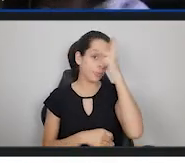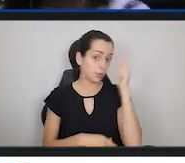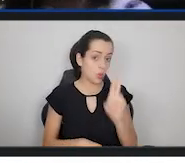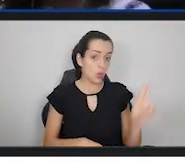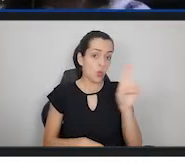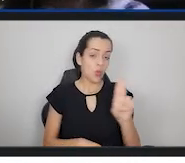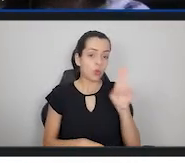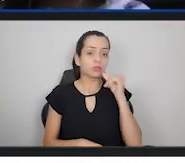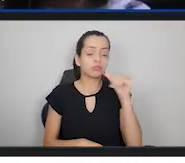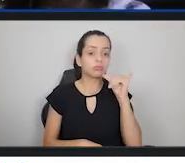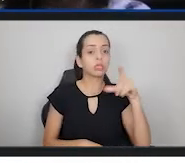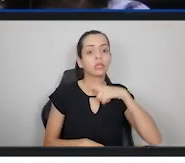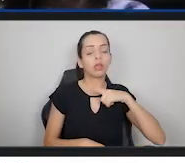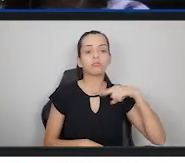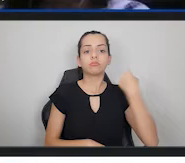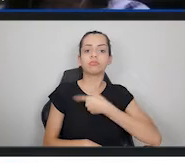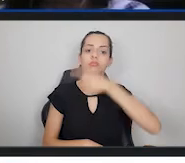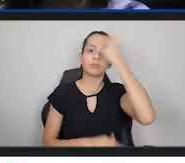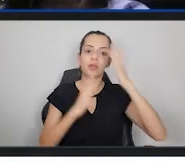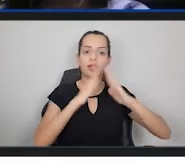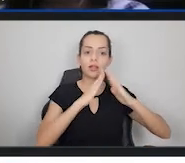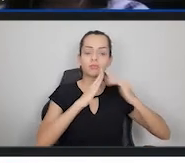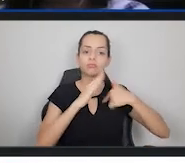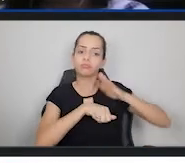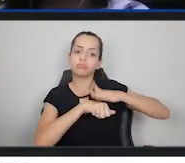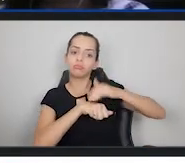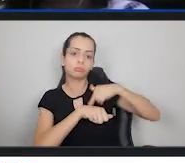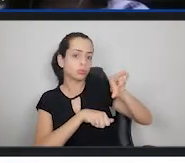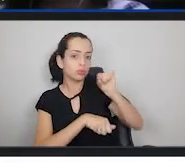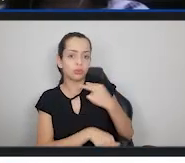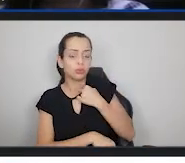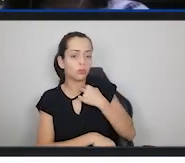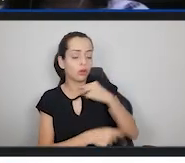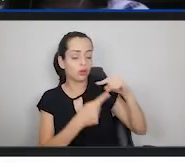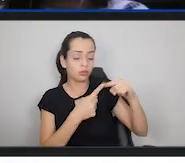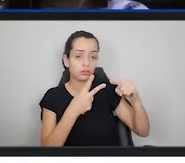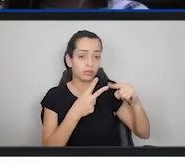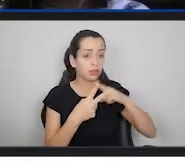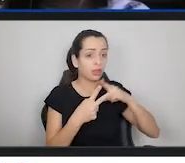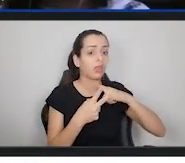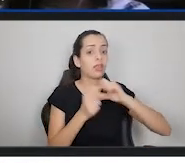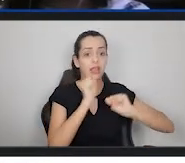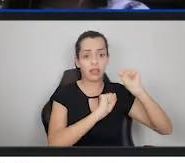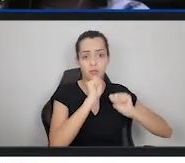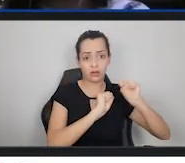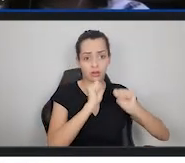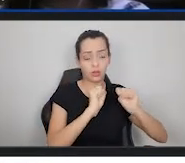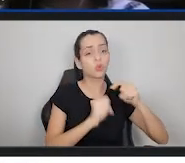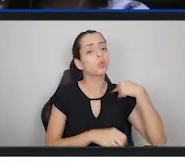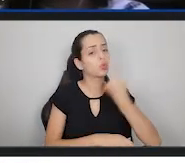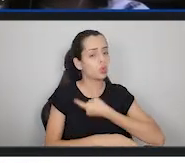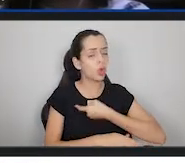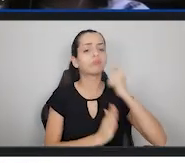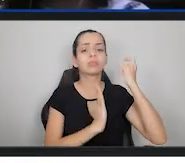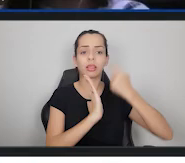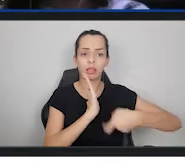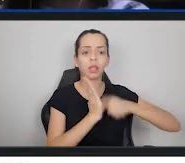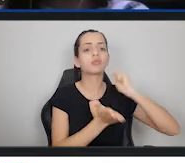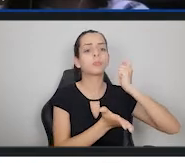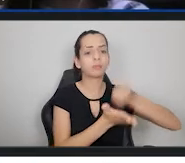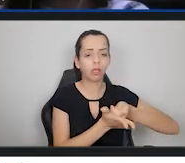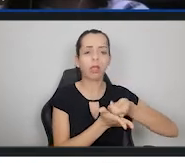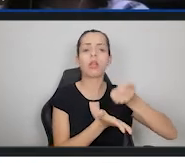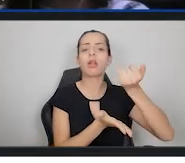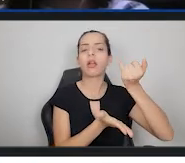escolher qual a concessionária que vai nos atender, e os consumidores livres, né? Então, esses consumidores livres e nós,